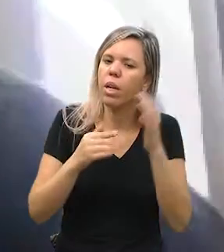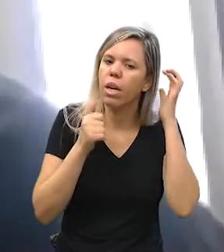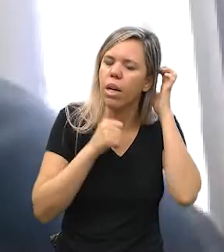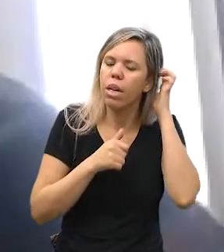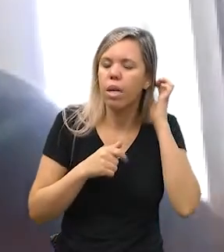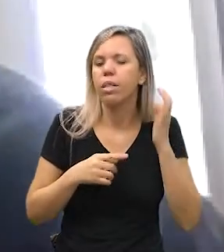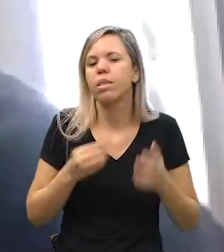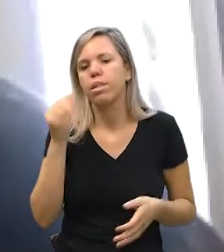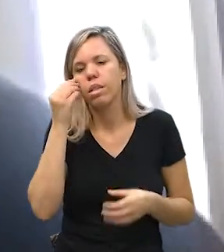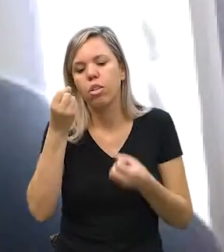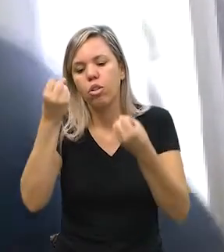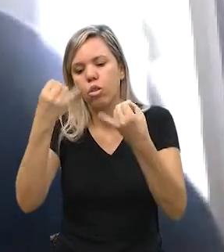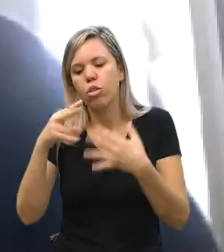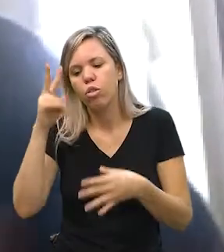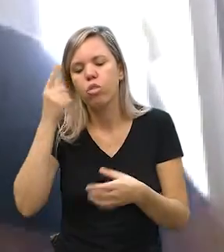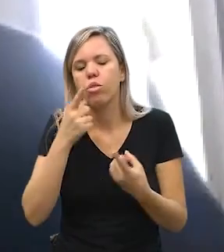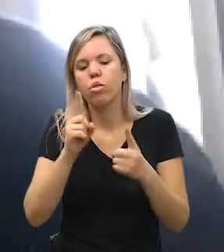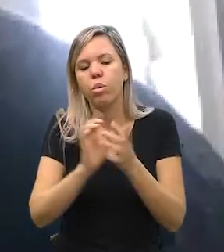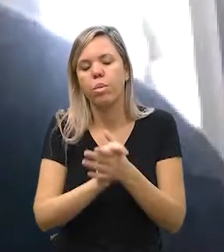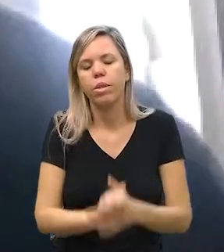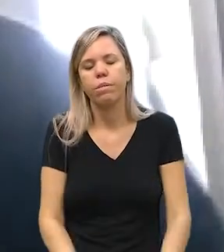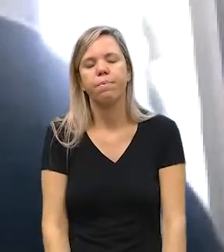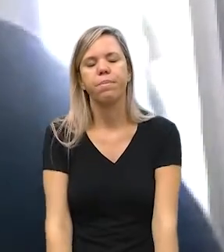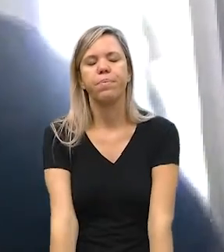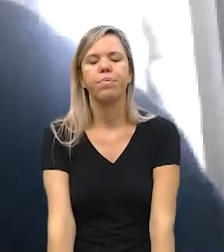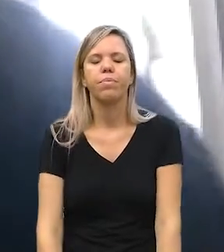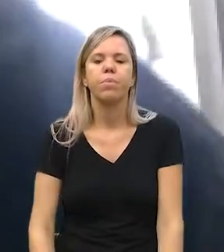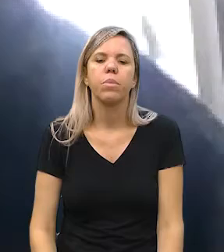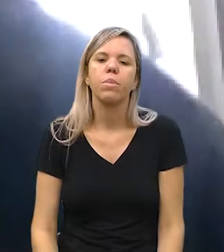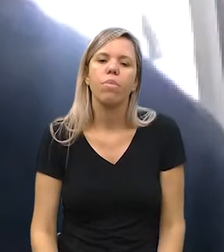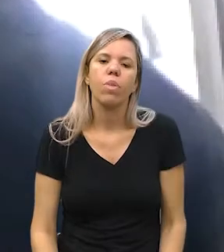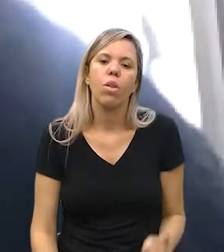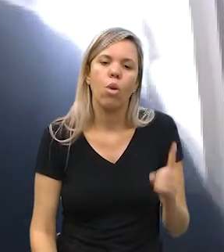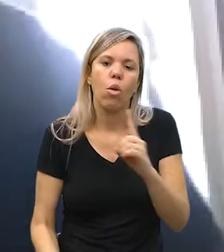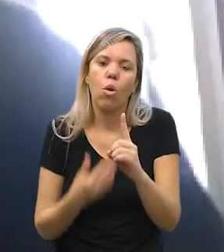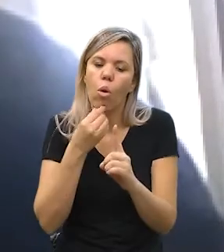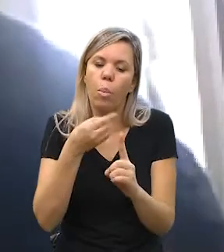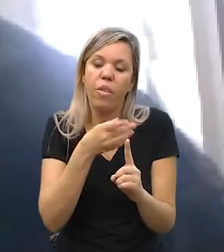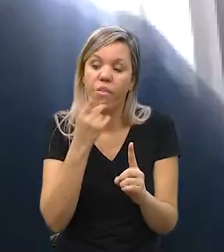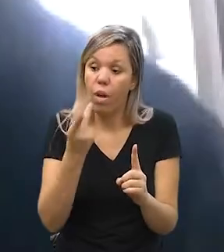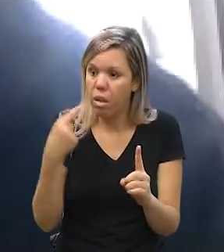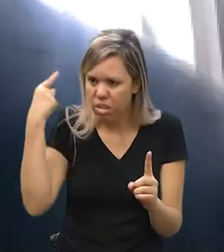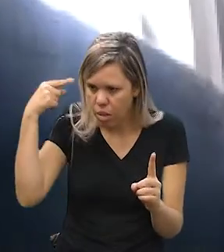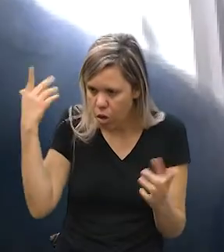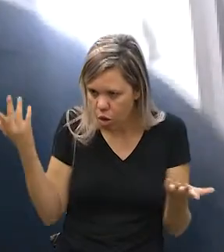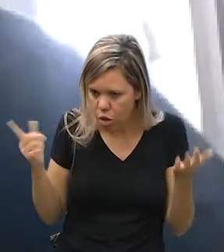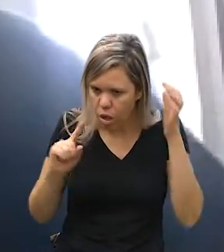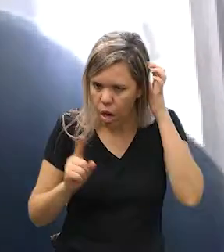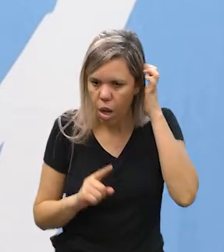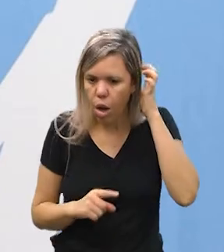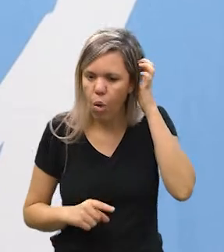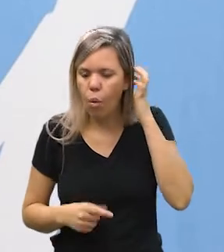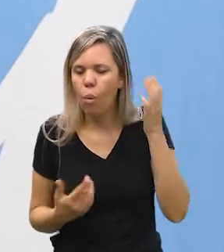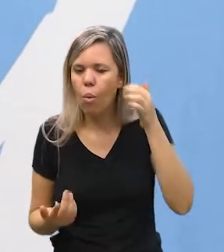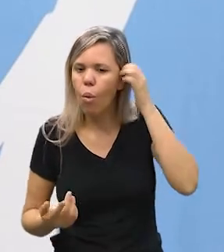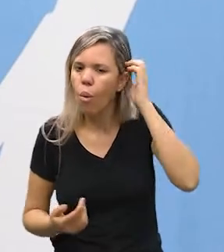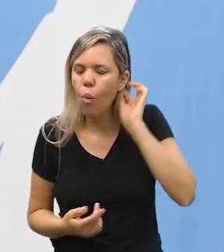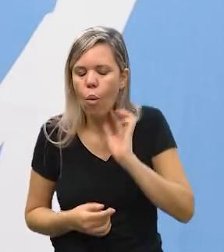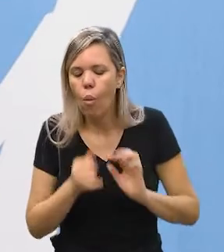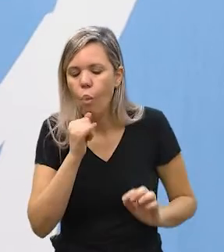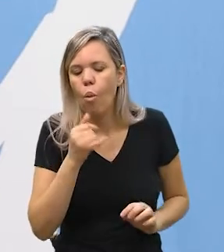casa, tenta contar a história para o marido. O marido, assim, né? Você está delirando? Não, né?